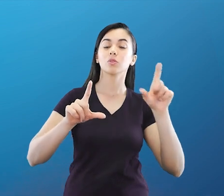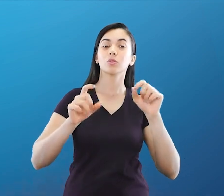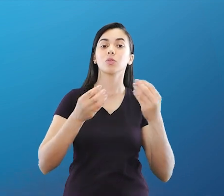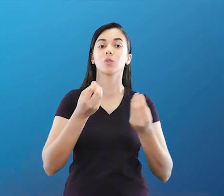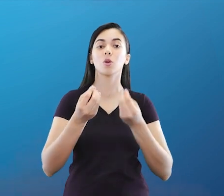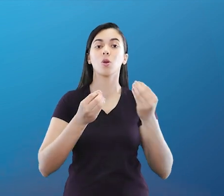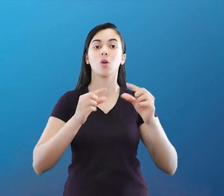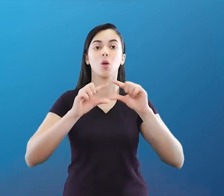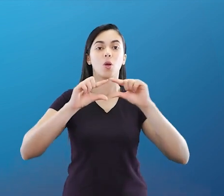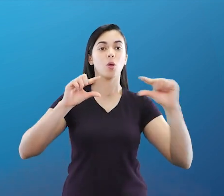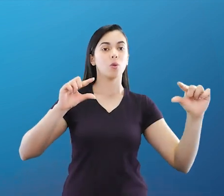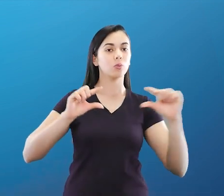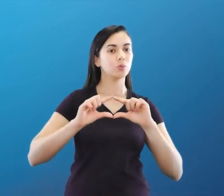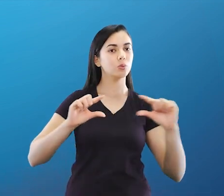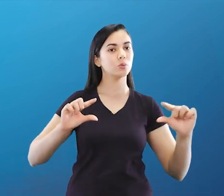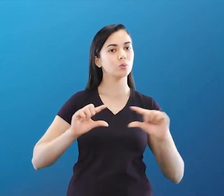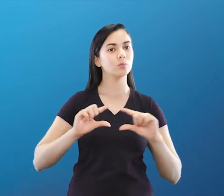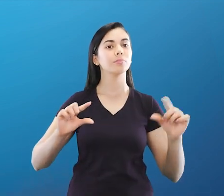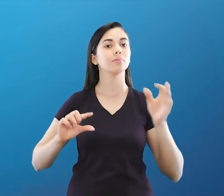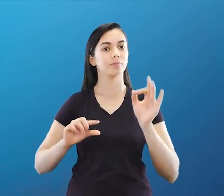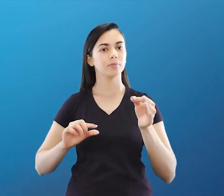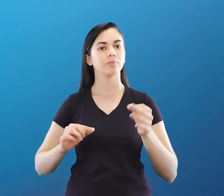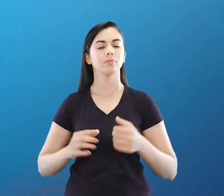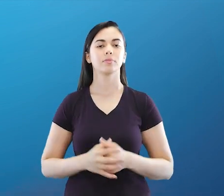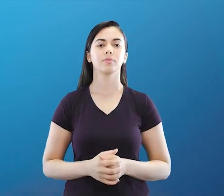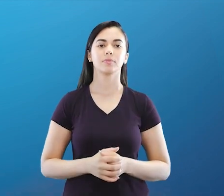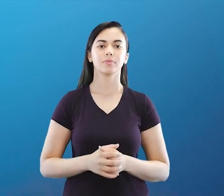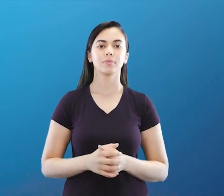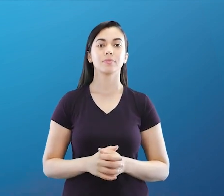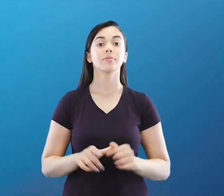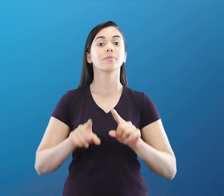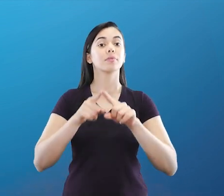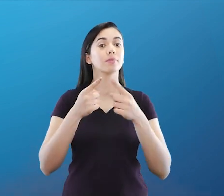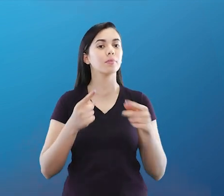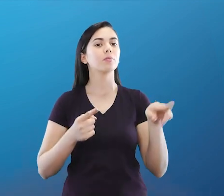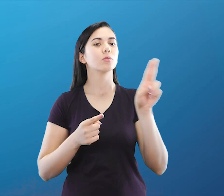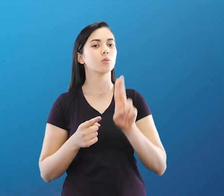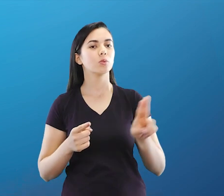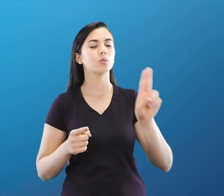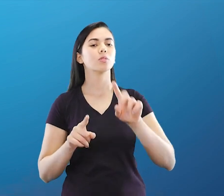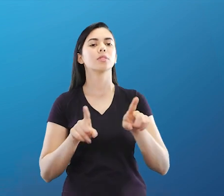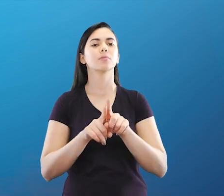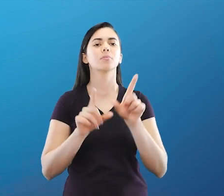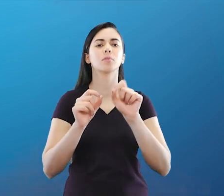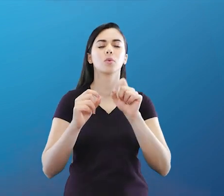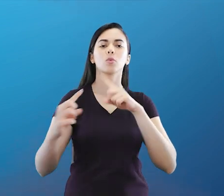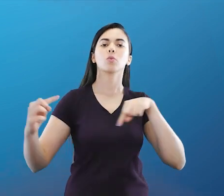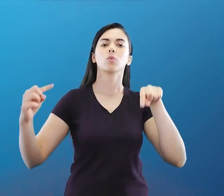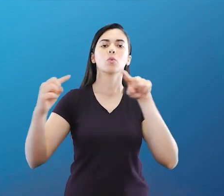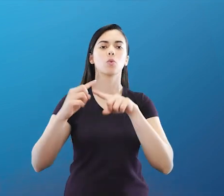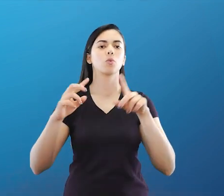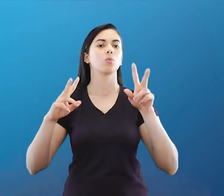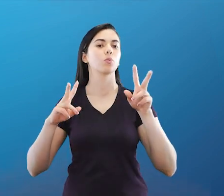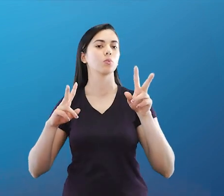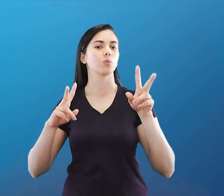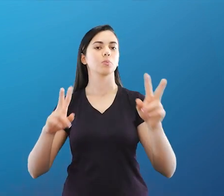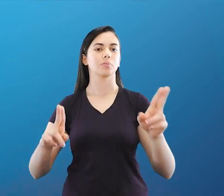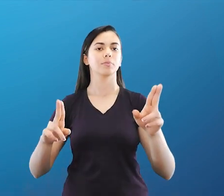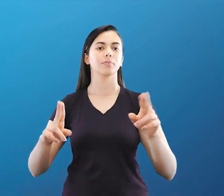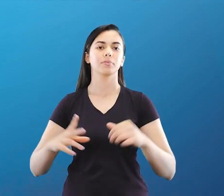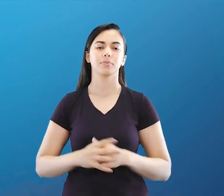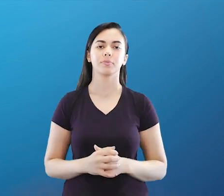na horizontal, tá bom? Mas eles utilizam com a mesma finalidade do gráfico